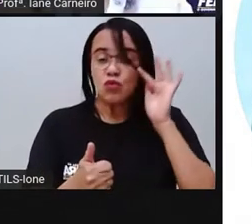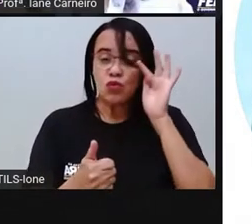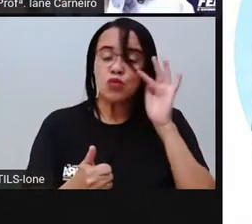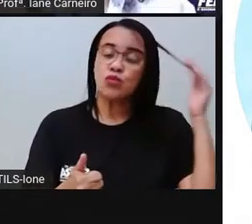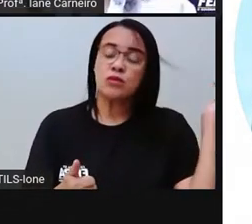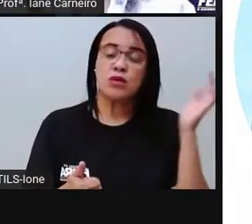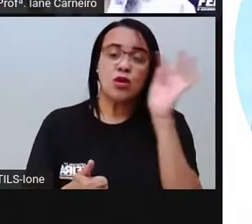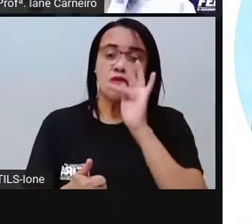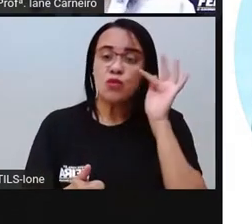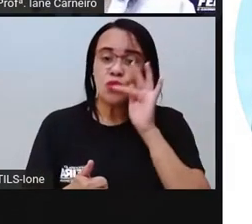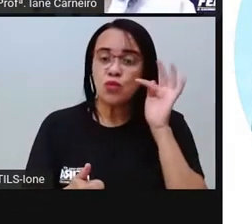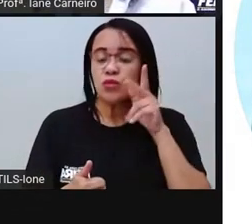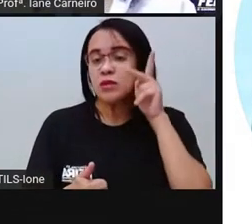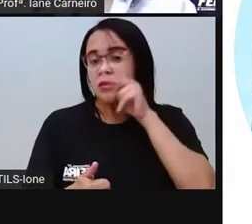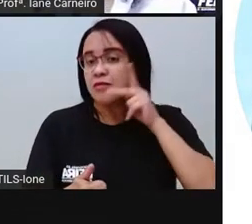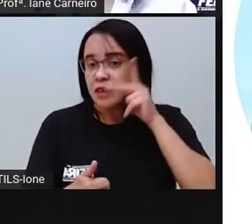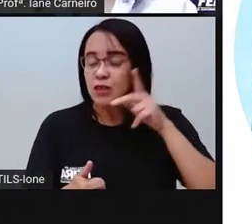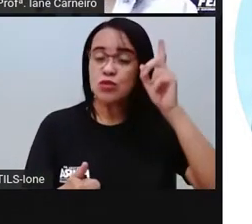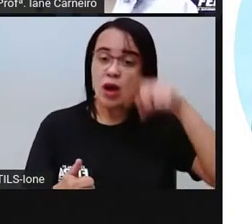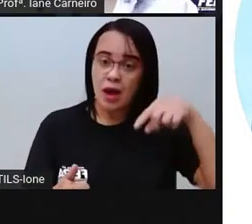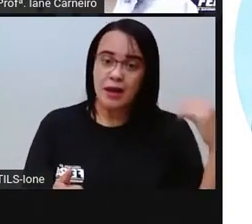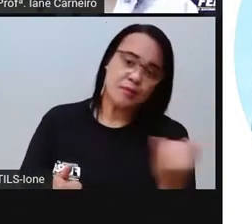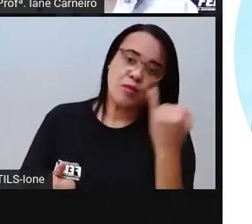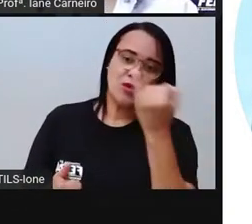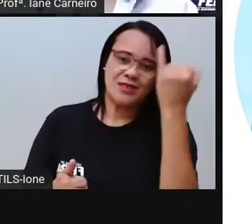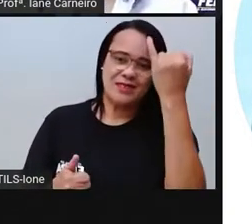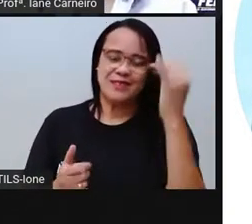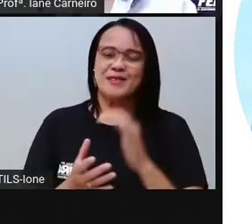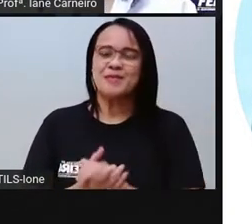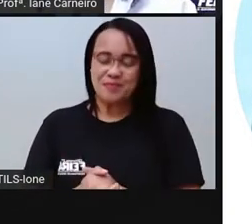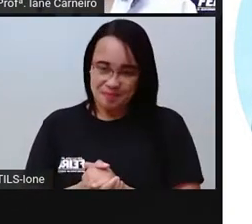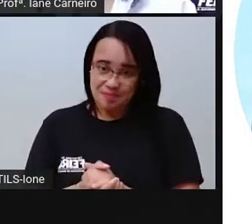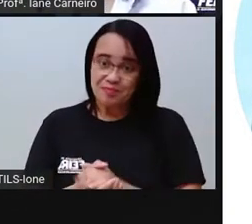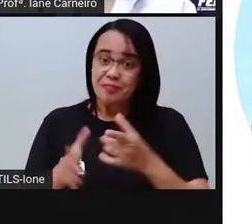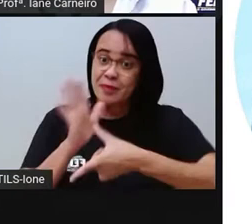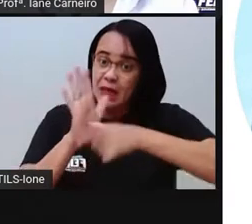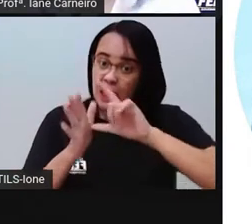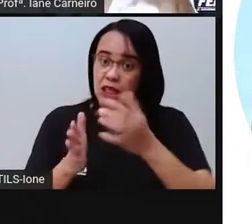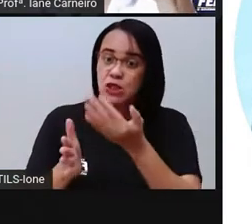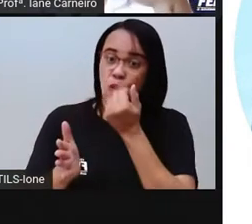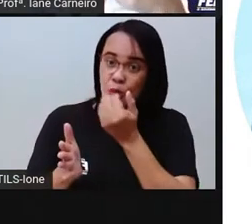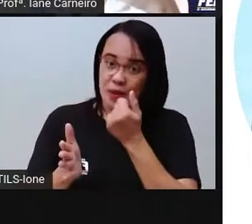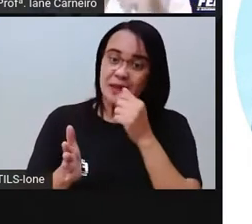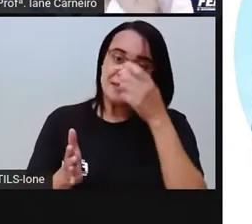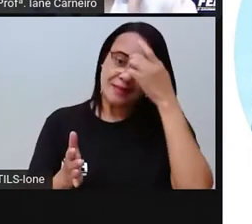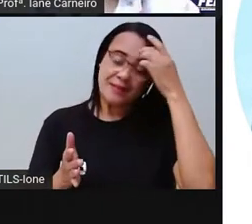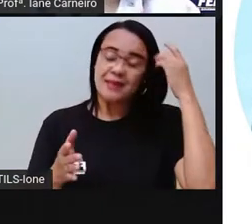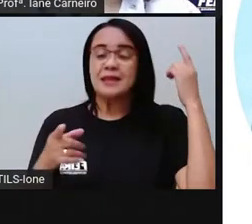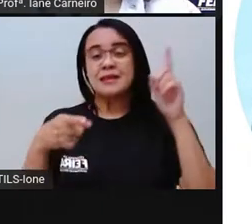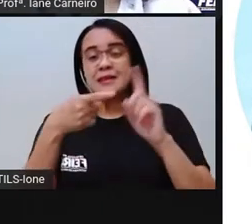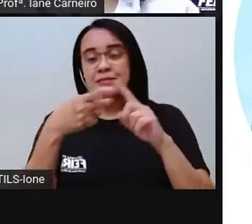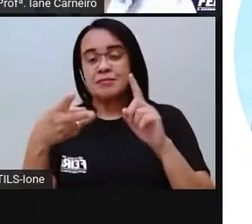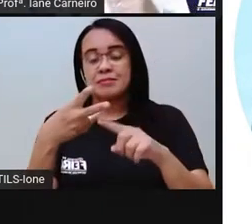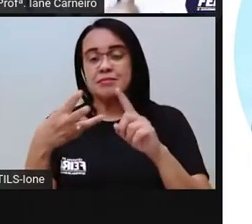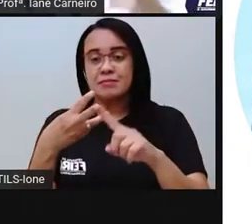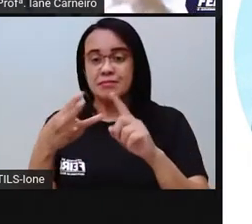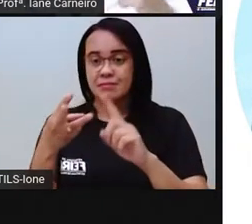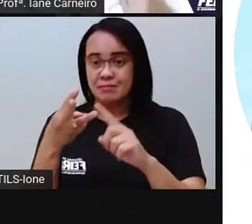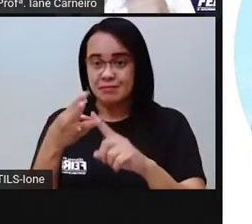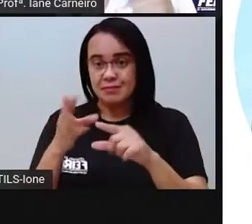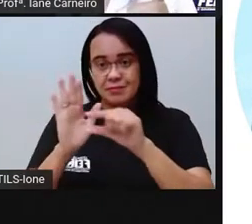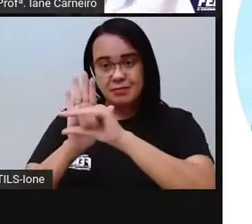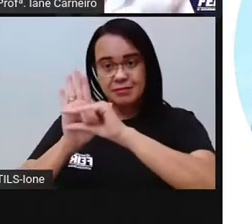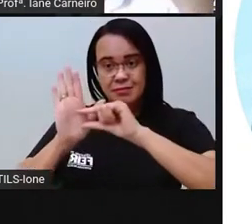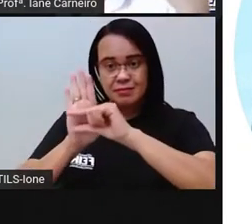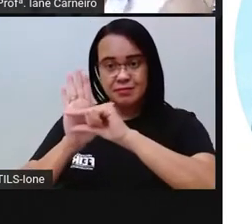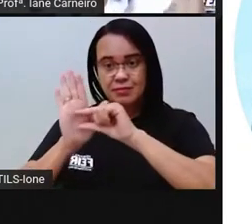certo? Outra coisa aqui, ó, na terceira estrofe: se alimentar na hora certa, né, é importante para manter o